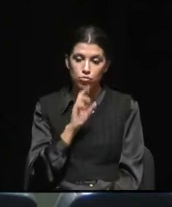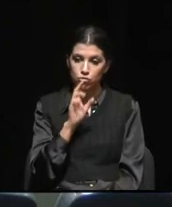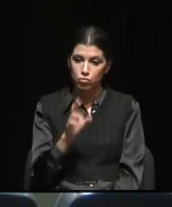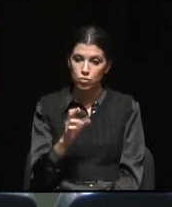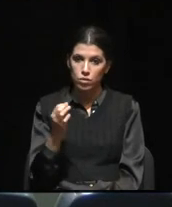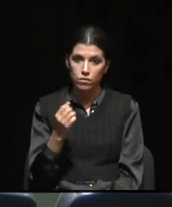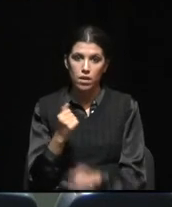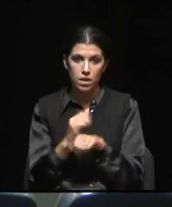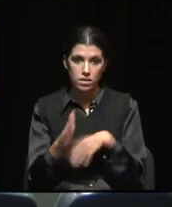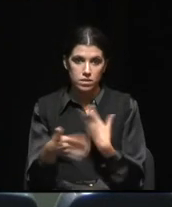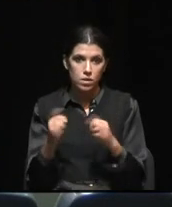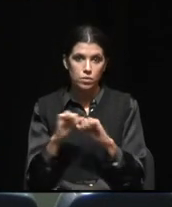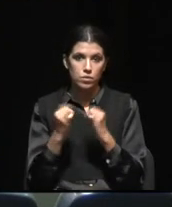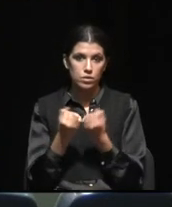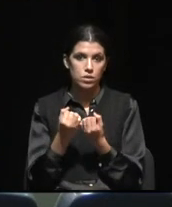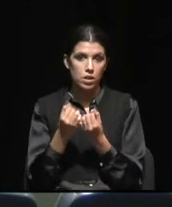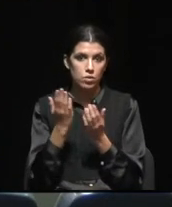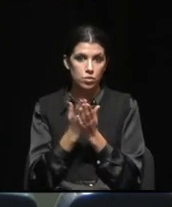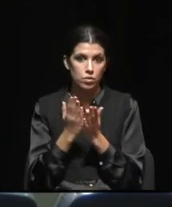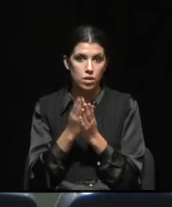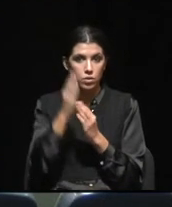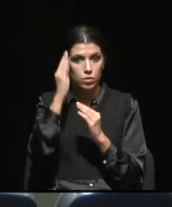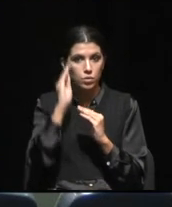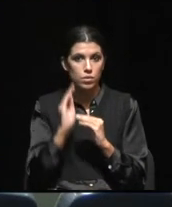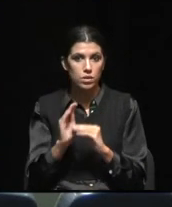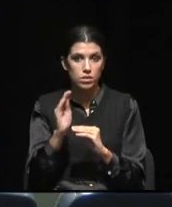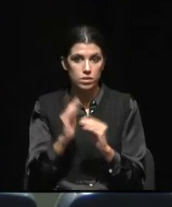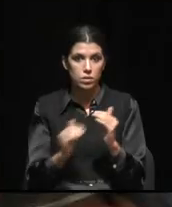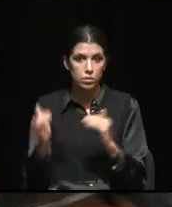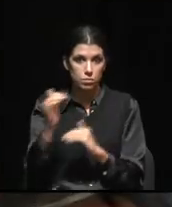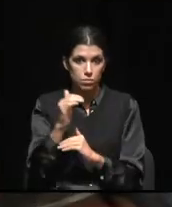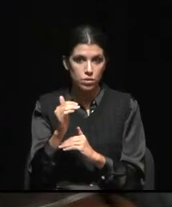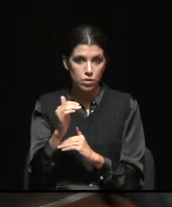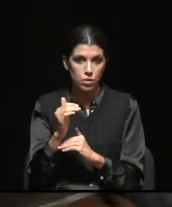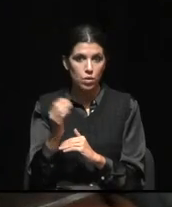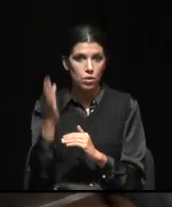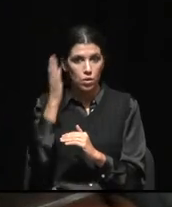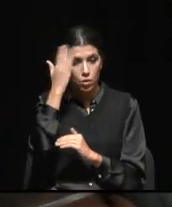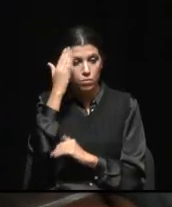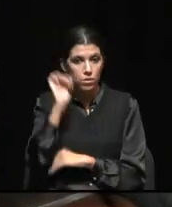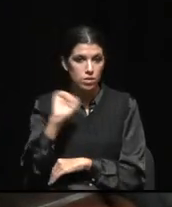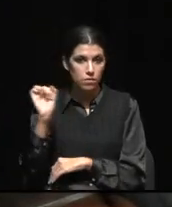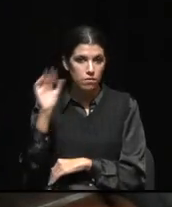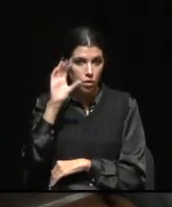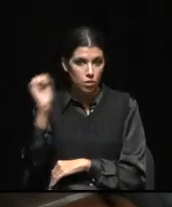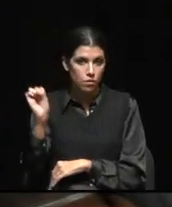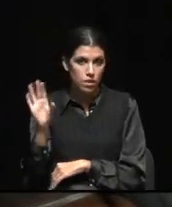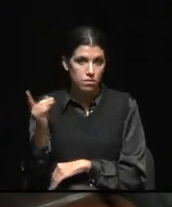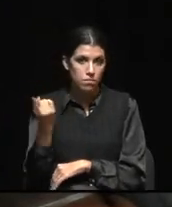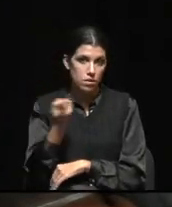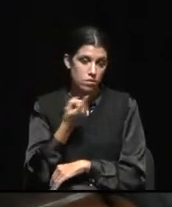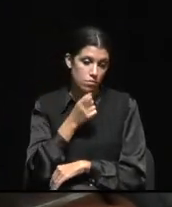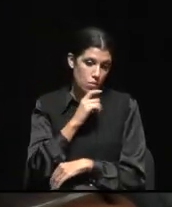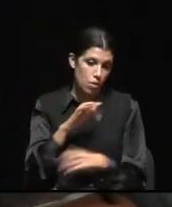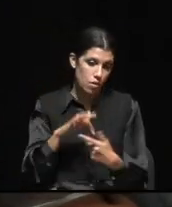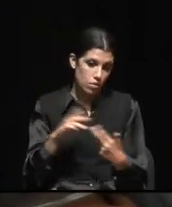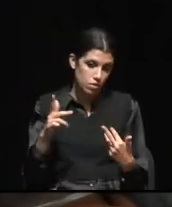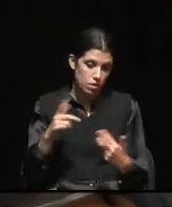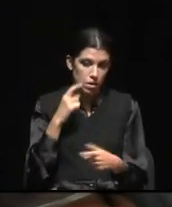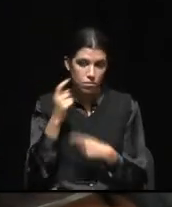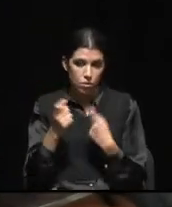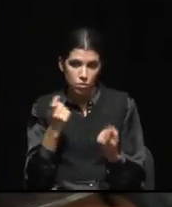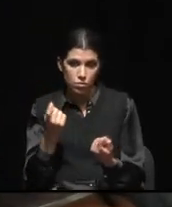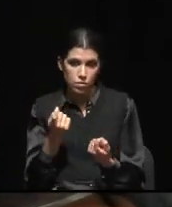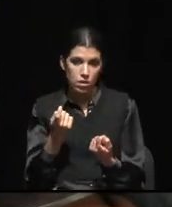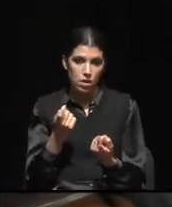ação social escolar e o ensino superior de forma geral São competências do governo Mas isso não impede também a autarquia de procurar